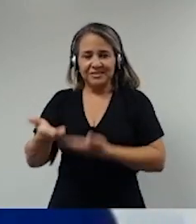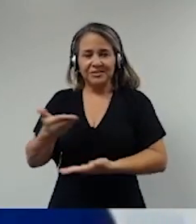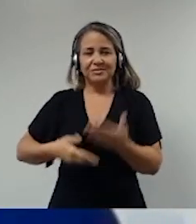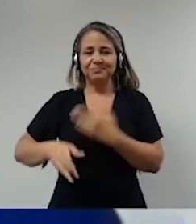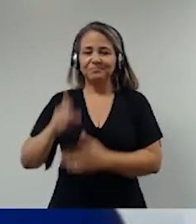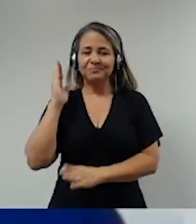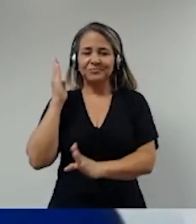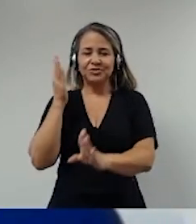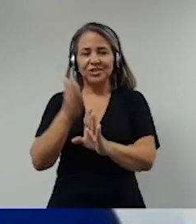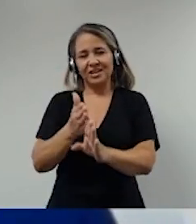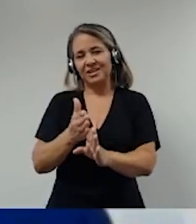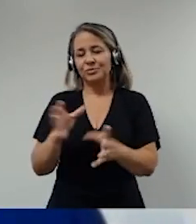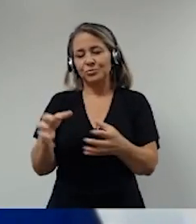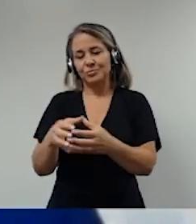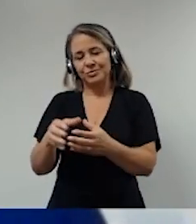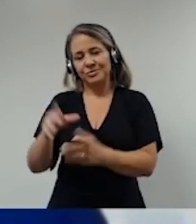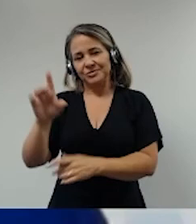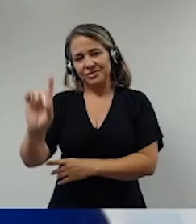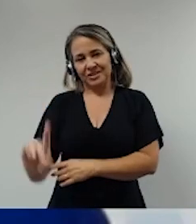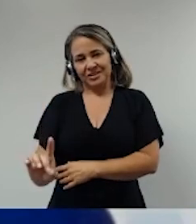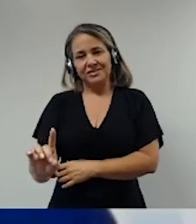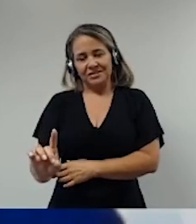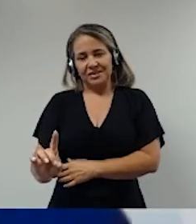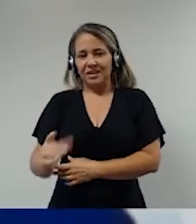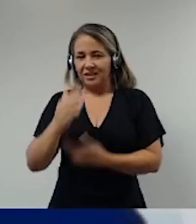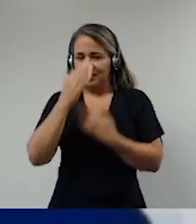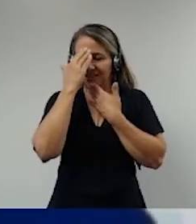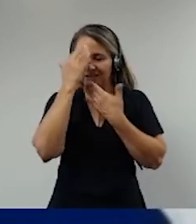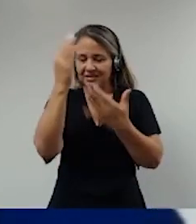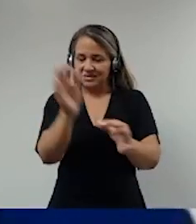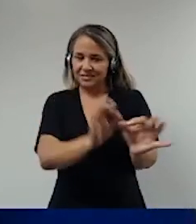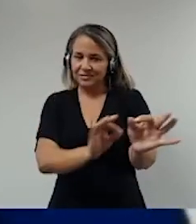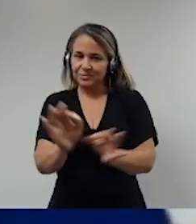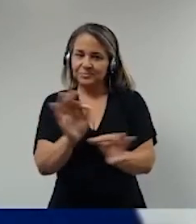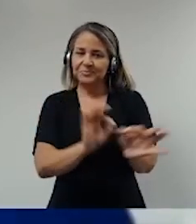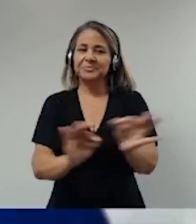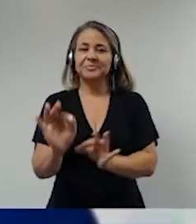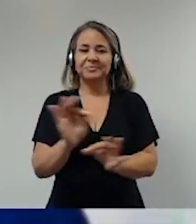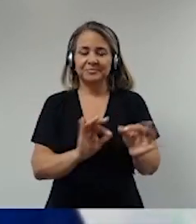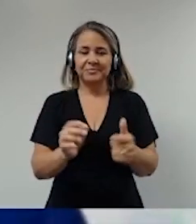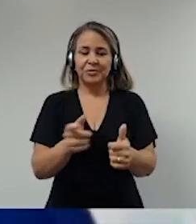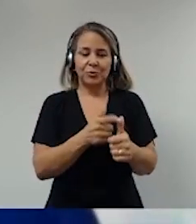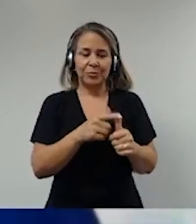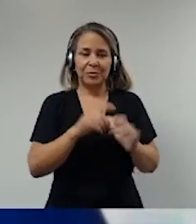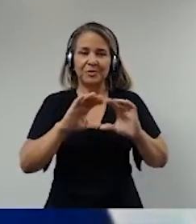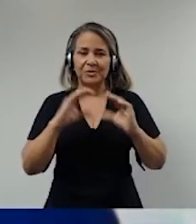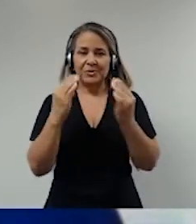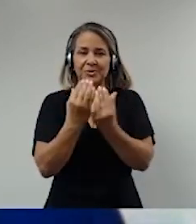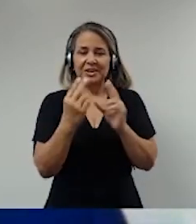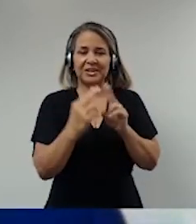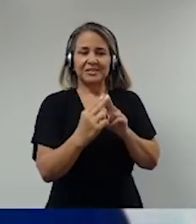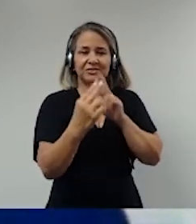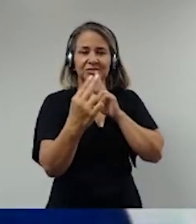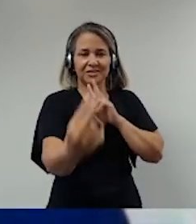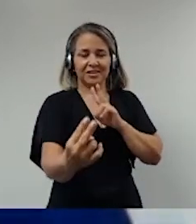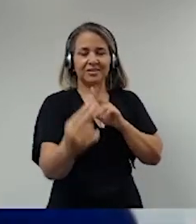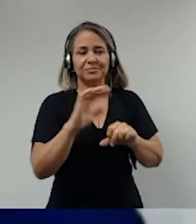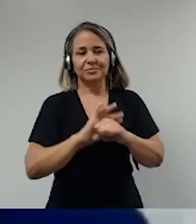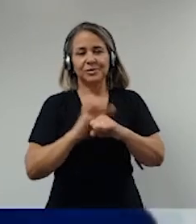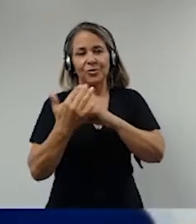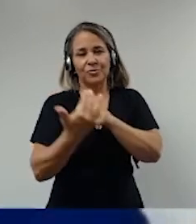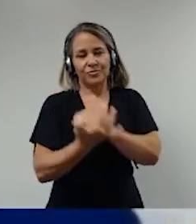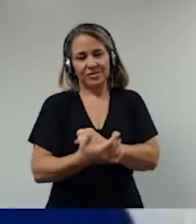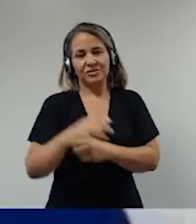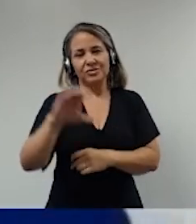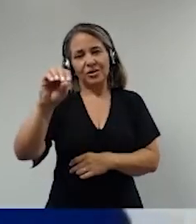com esse mundo do direito. Então, eu quero agradecer aos organizadores do primeiro Congresso Digital Covid-19, da